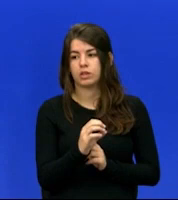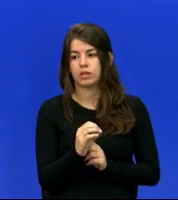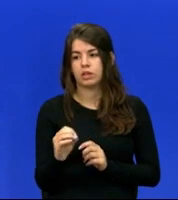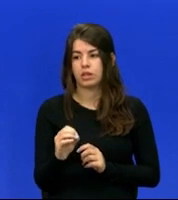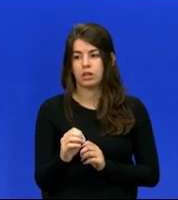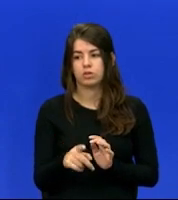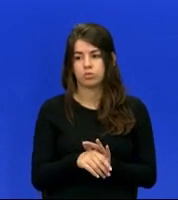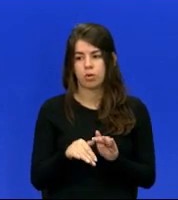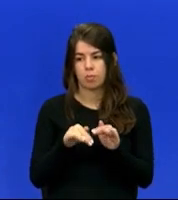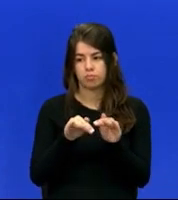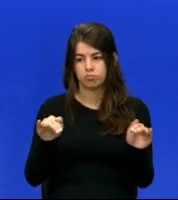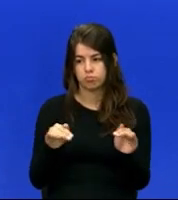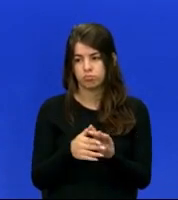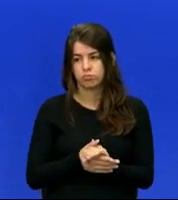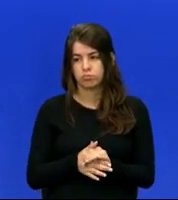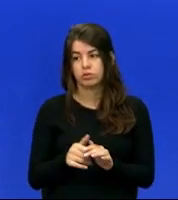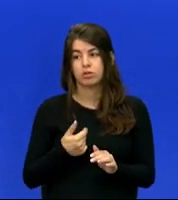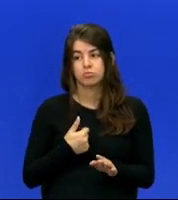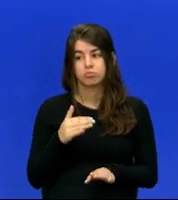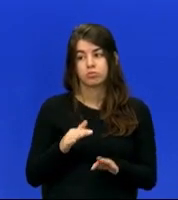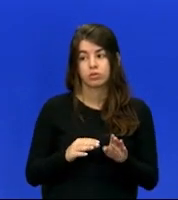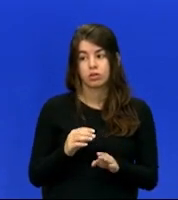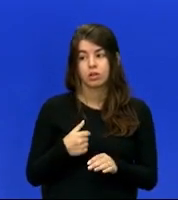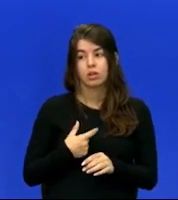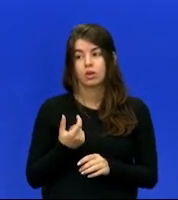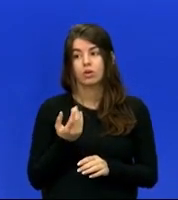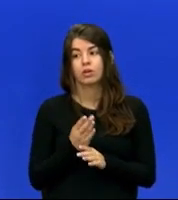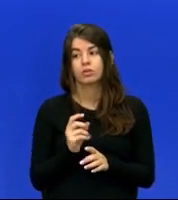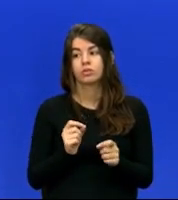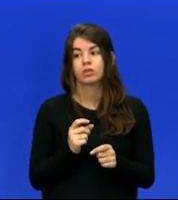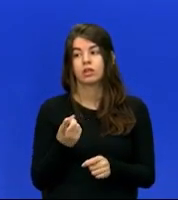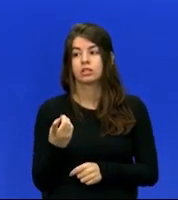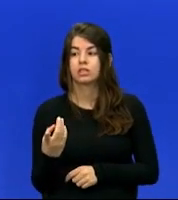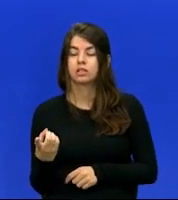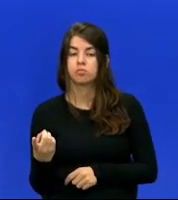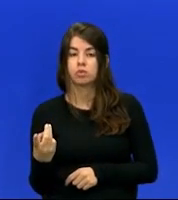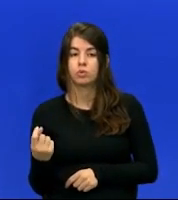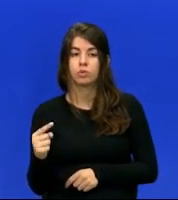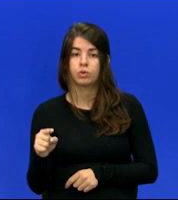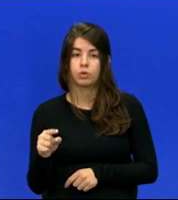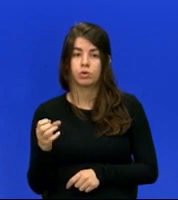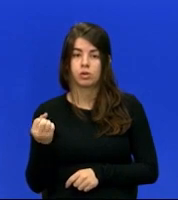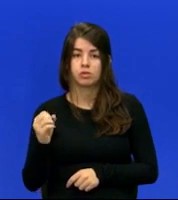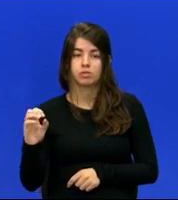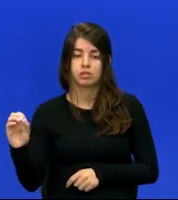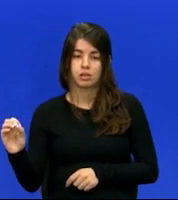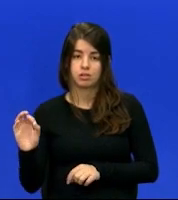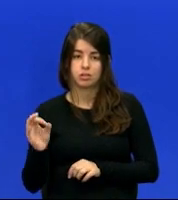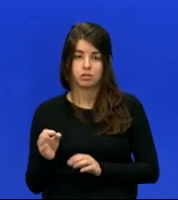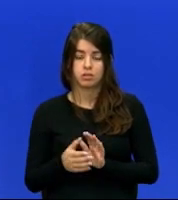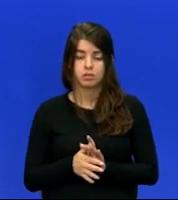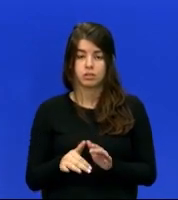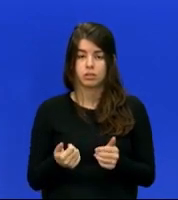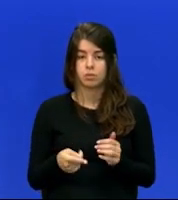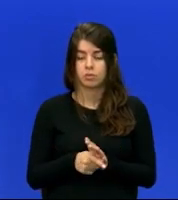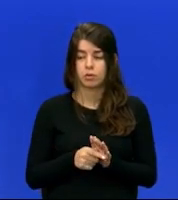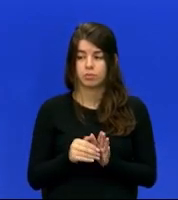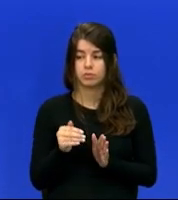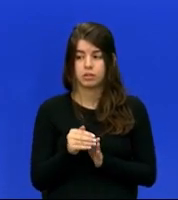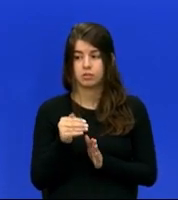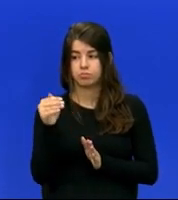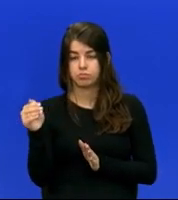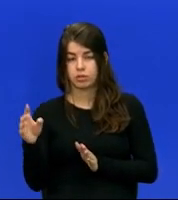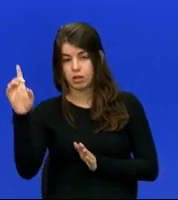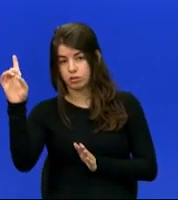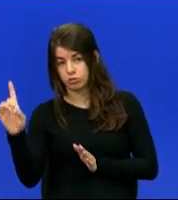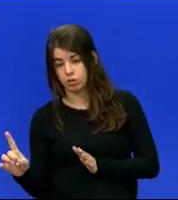12.500 é a minha variável. Qual é o ponto dado? 13.800 toneladas, ok? Então, 13.800 está à